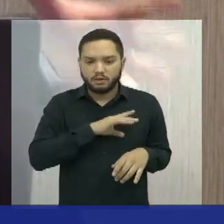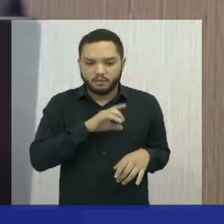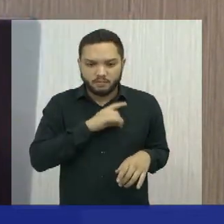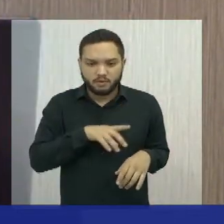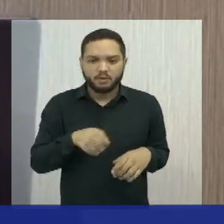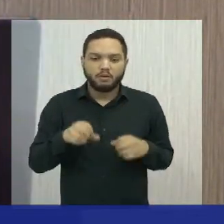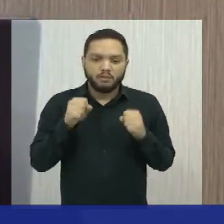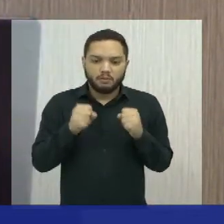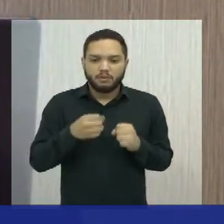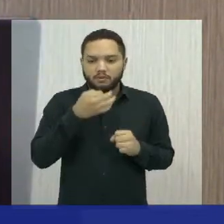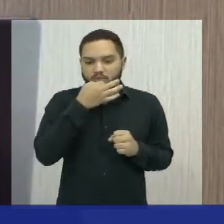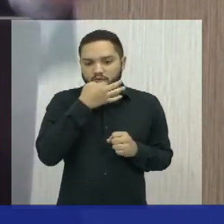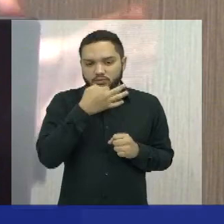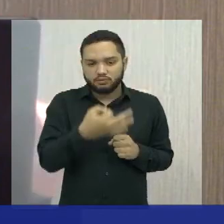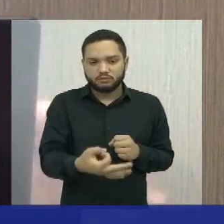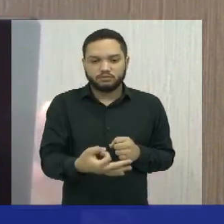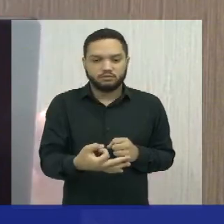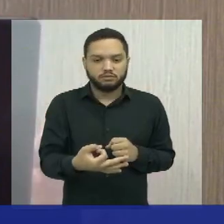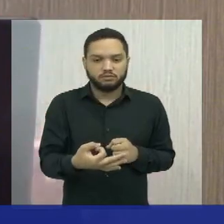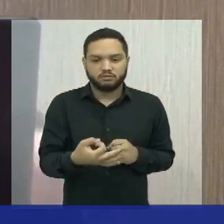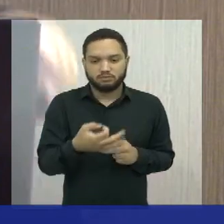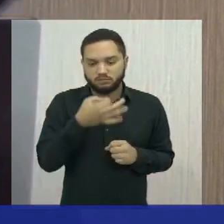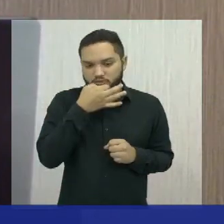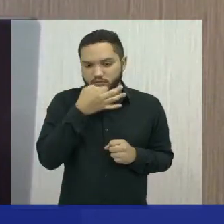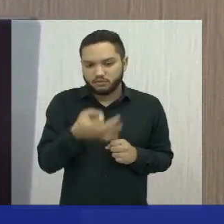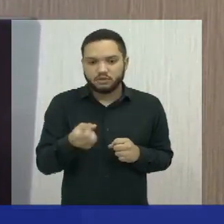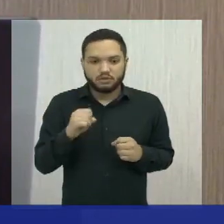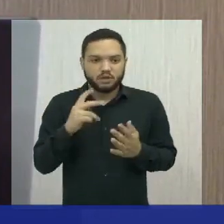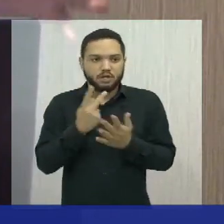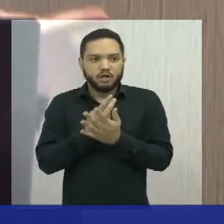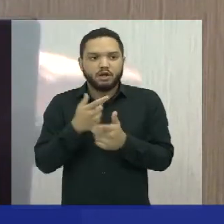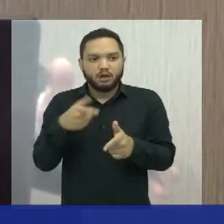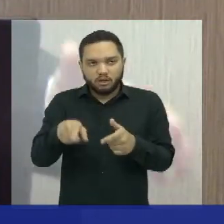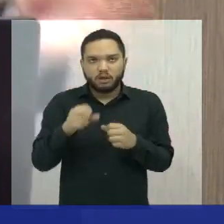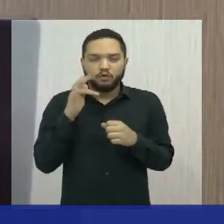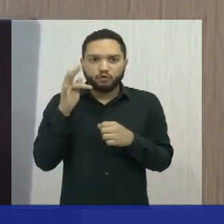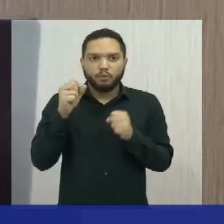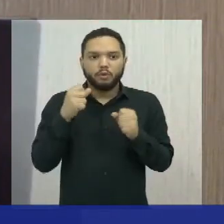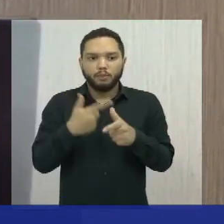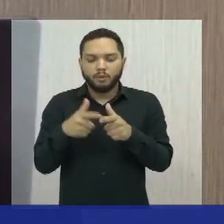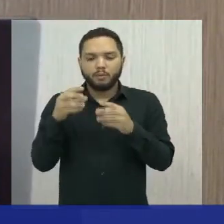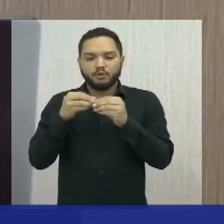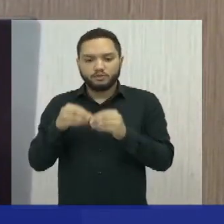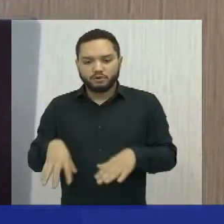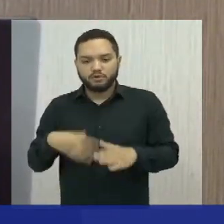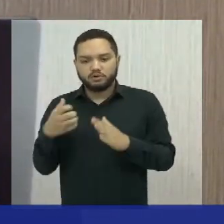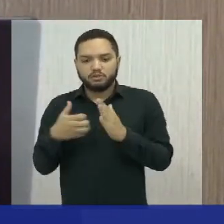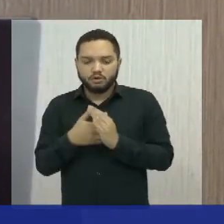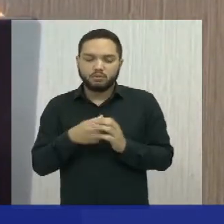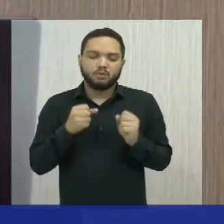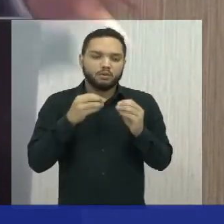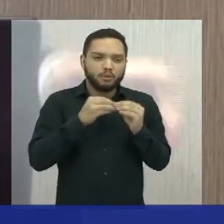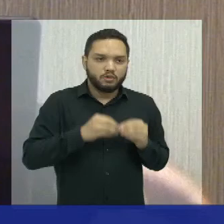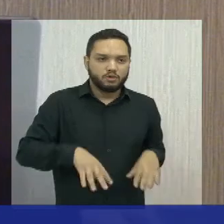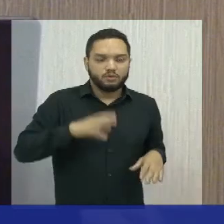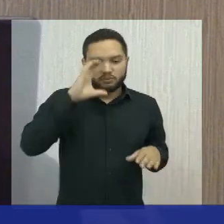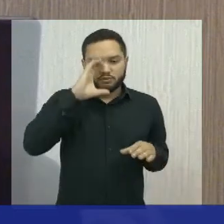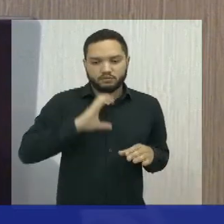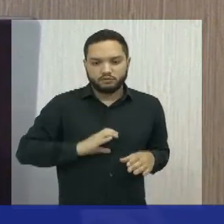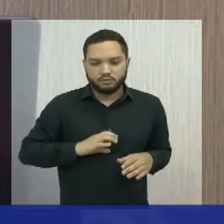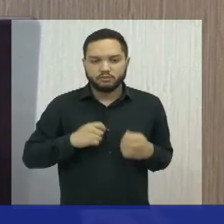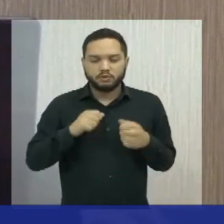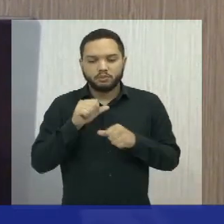isso aqui, meu amigo, isso aqui vai fechar o nosso negócio, isso aqui vai gerar um grande problema para o cidadão, isso aqui vai ser ruim, precisa ser